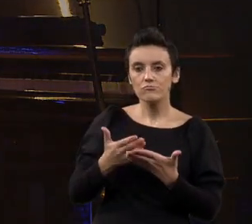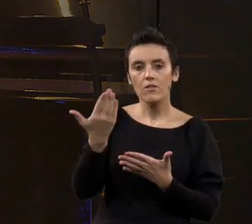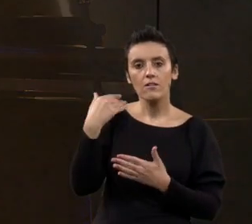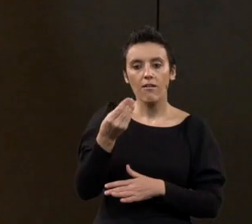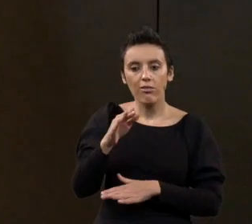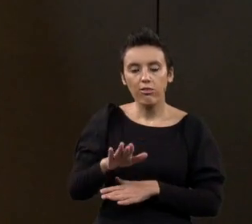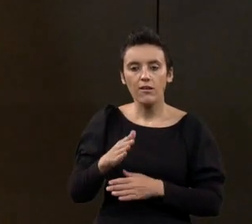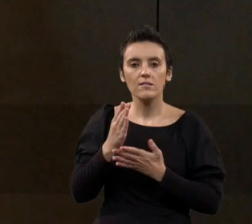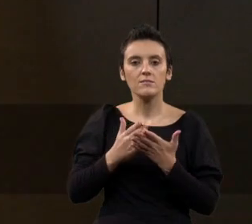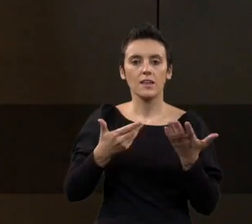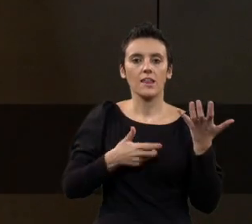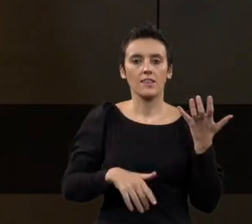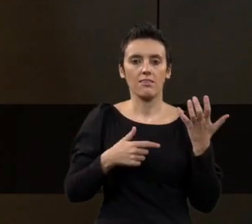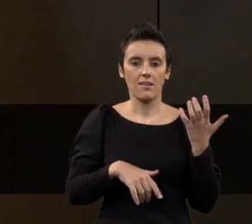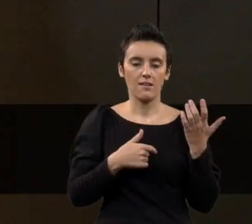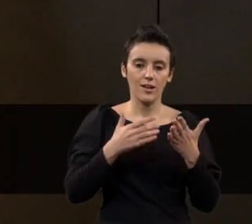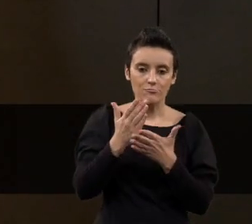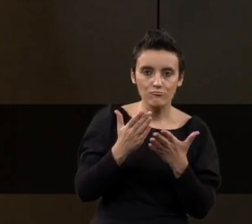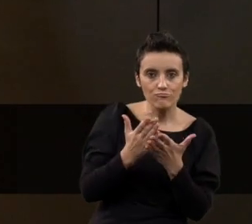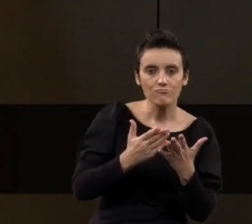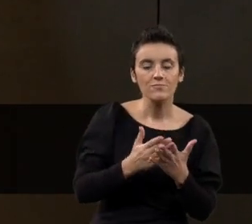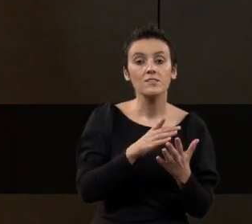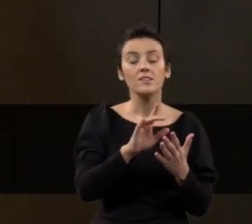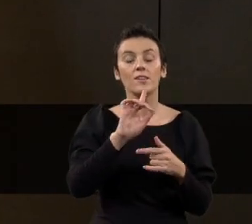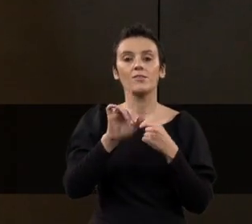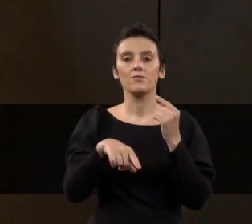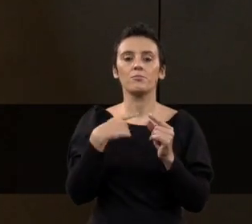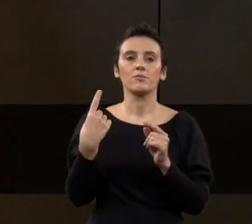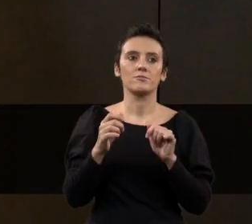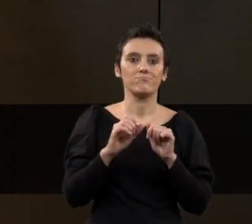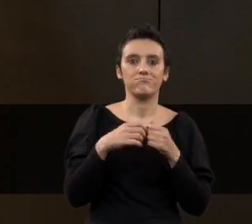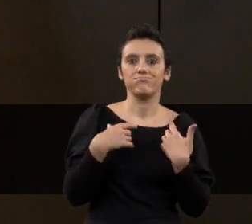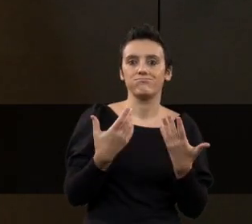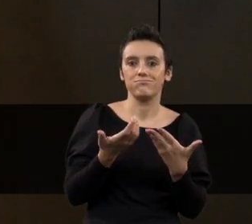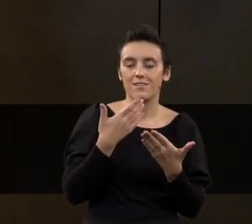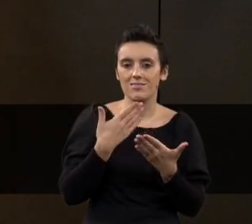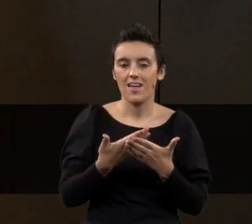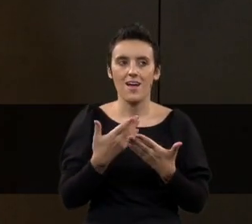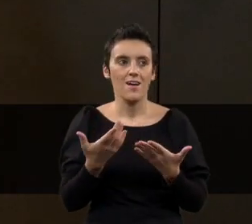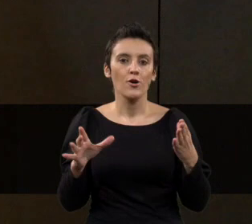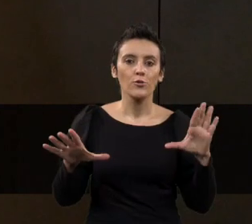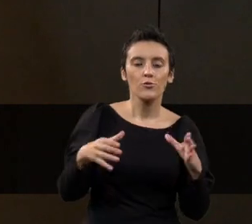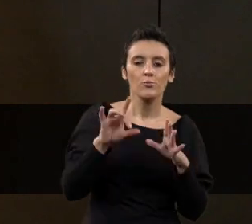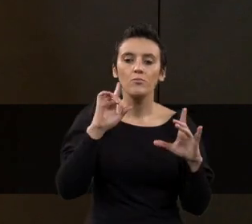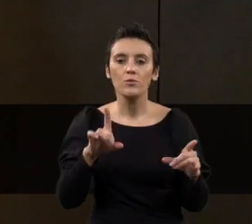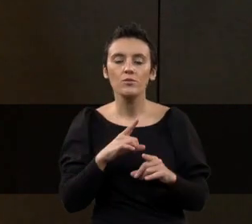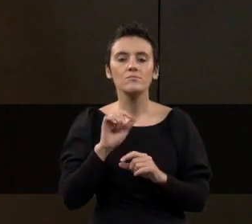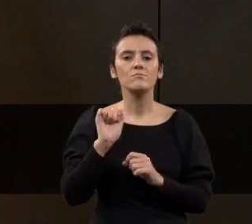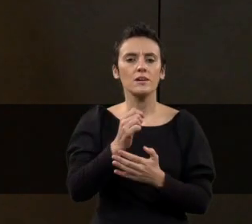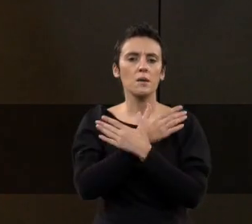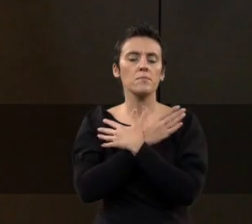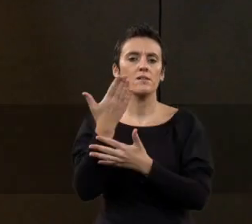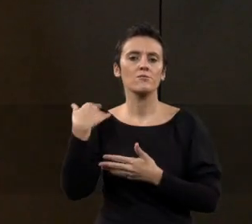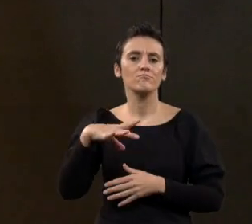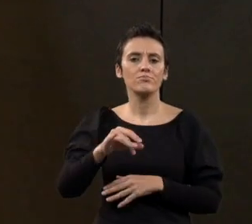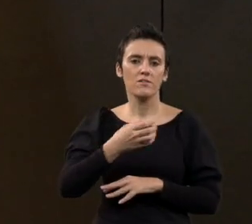daí a coisa expandiu para começar a ter pequenas bandas com amigos de Vila do Conde, na